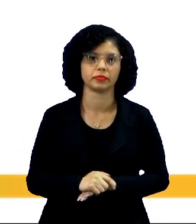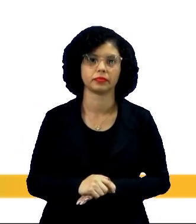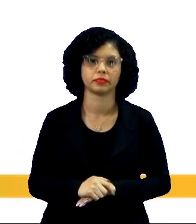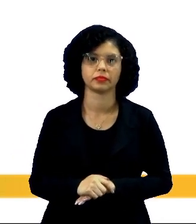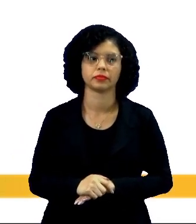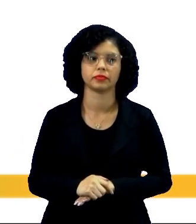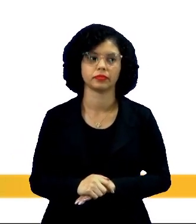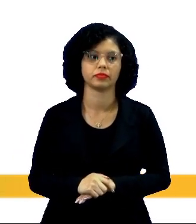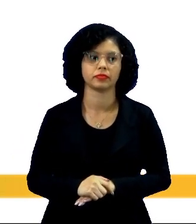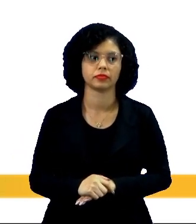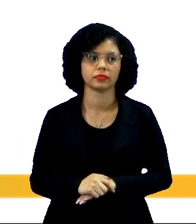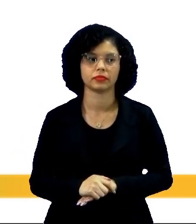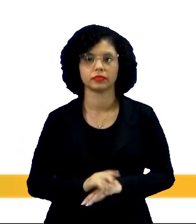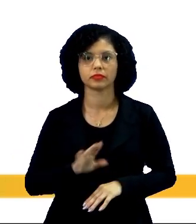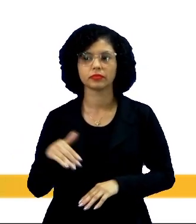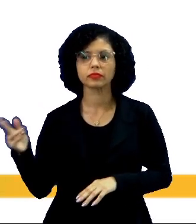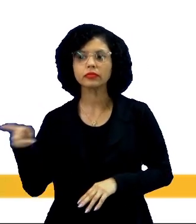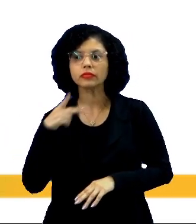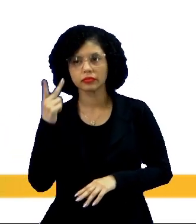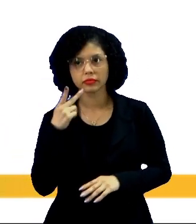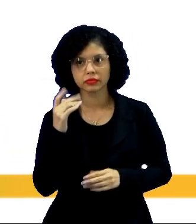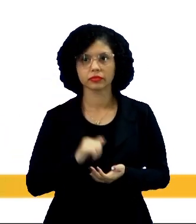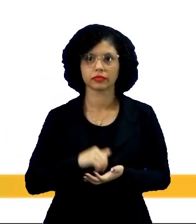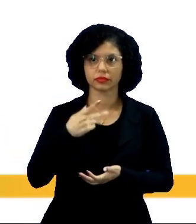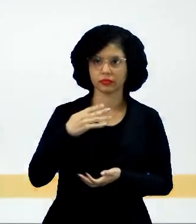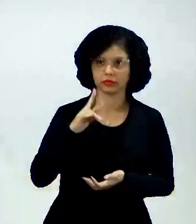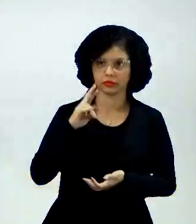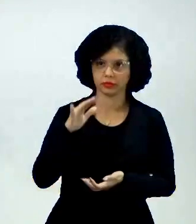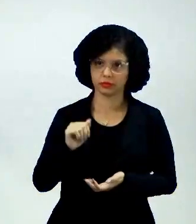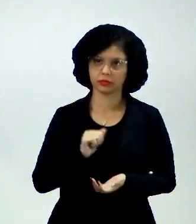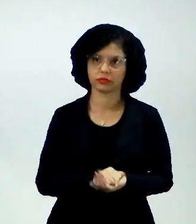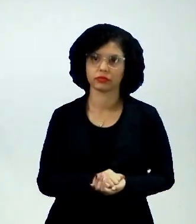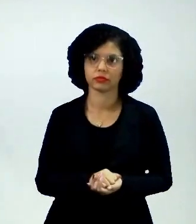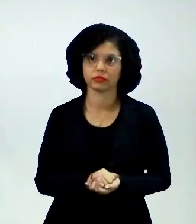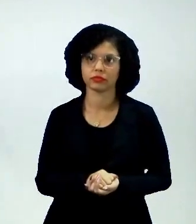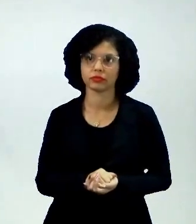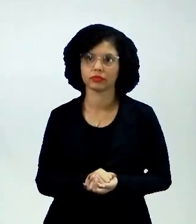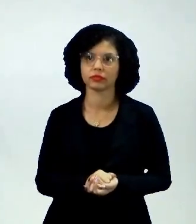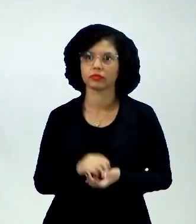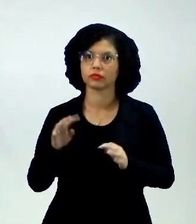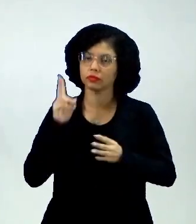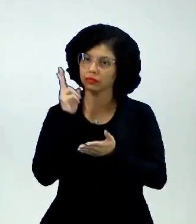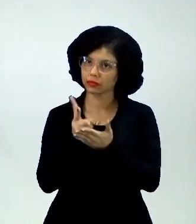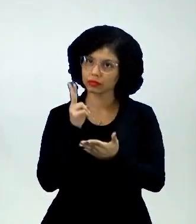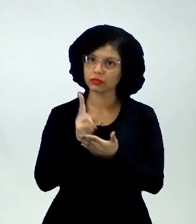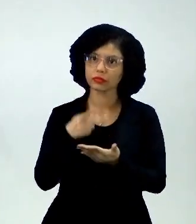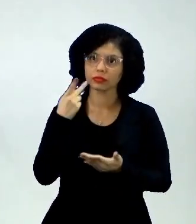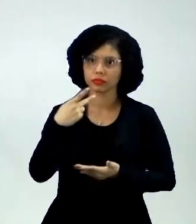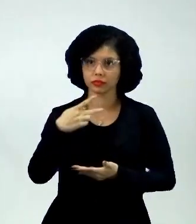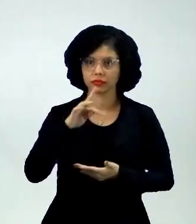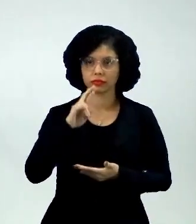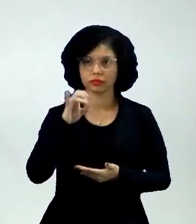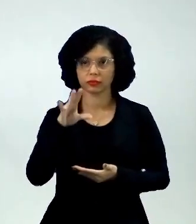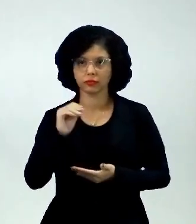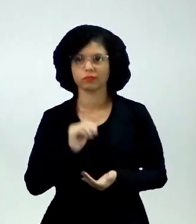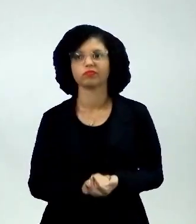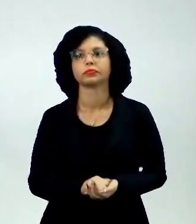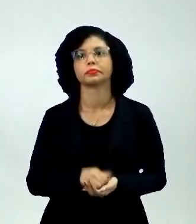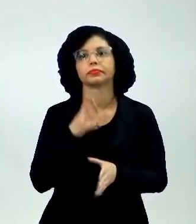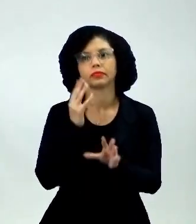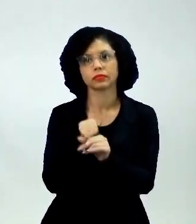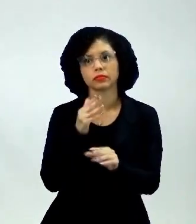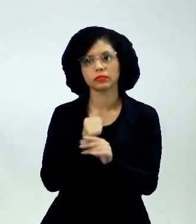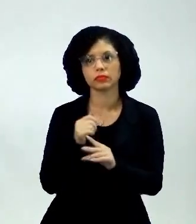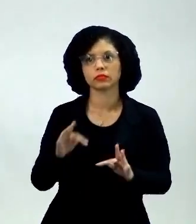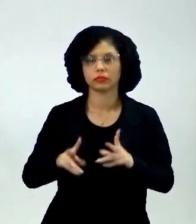Então, lembre, quando se estiver falando de perímetro, toda vez que eu estiver falando de perímetro, é